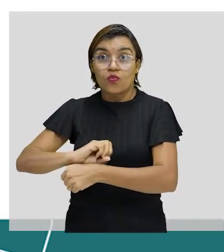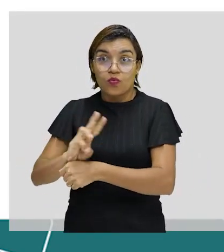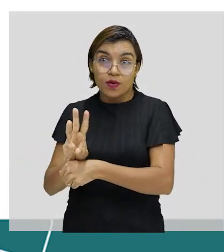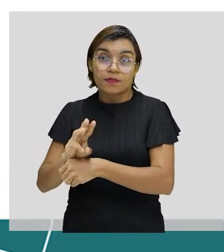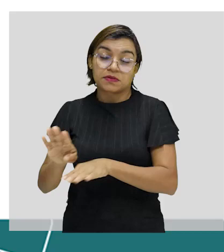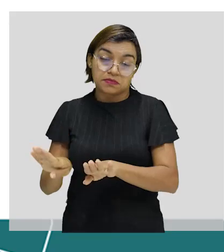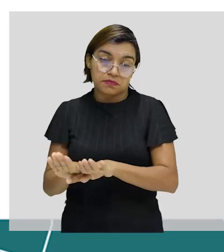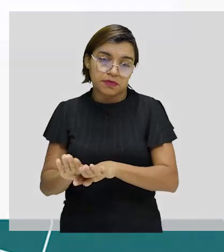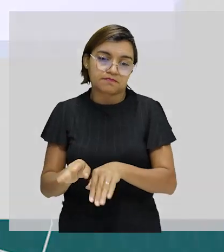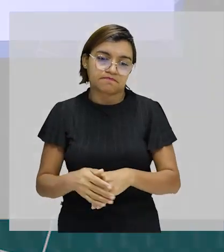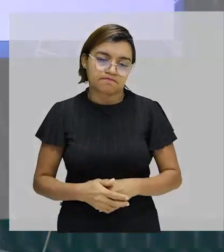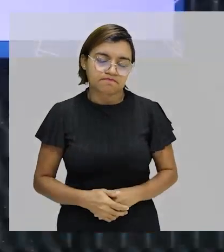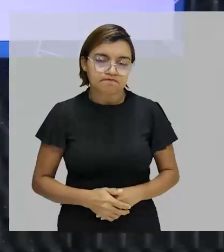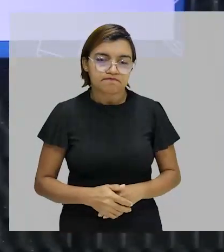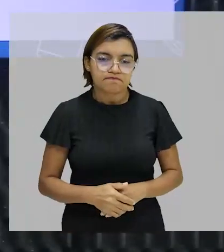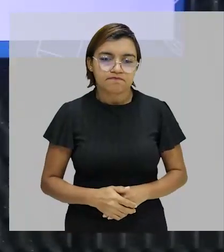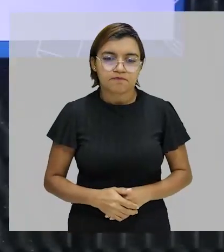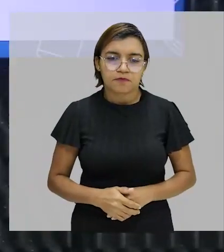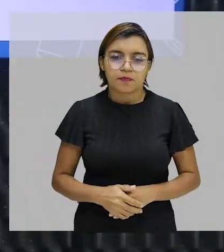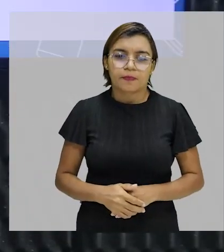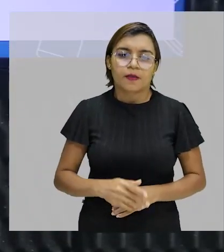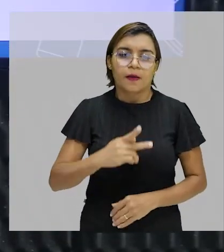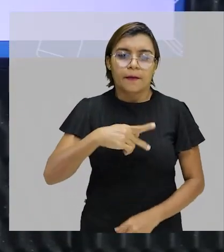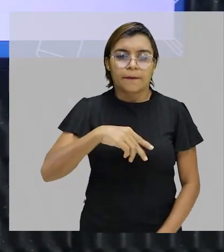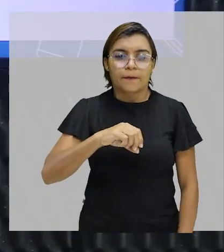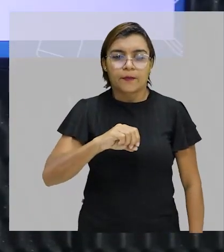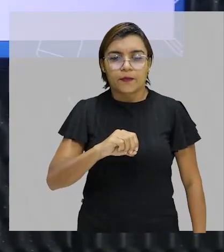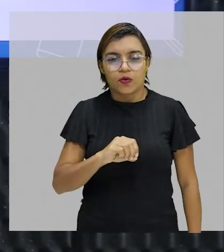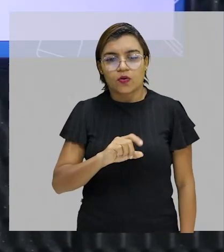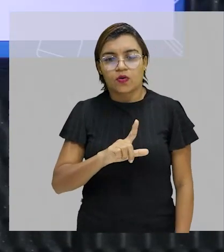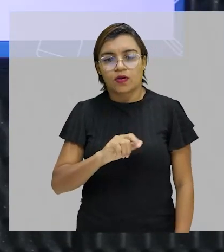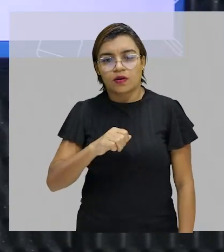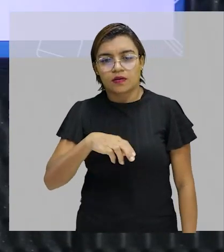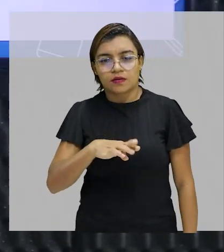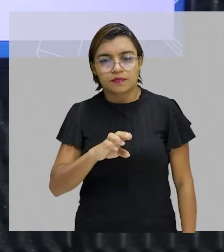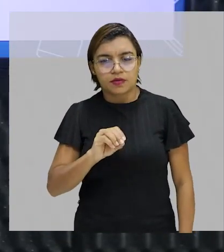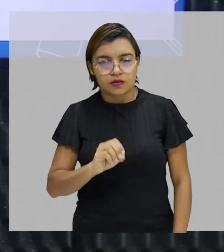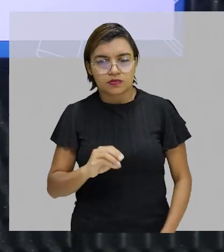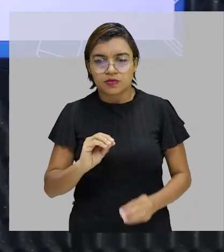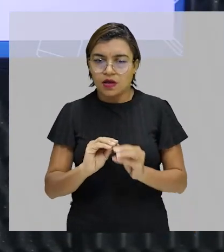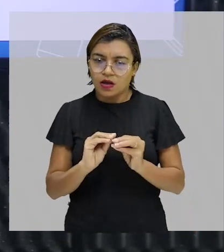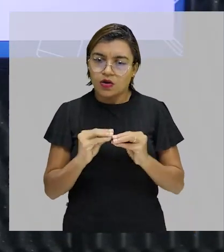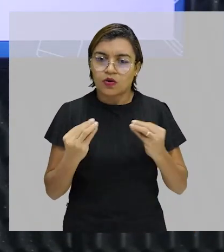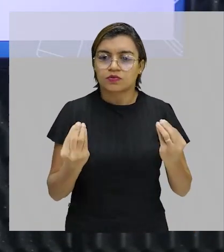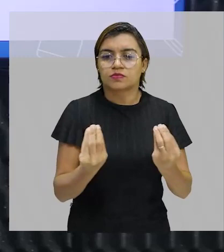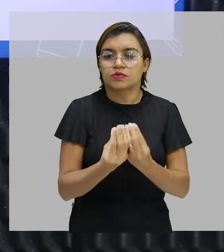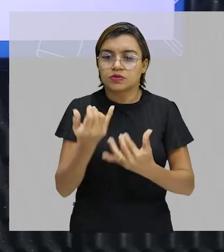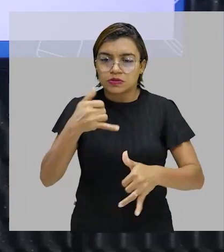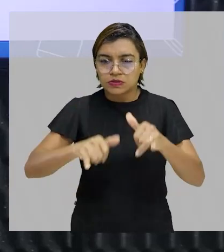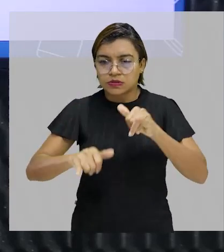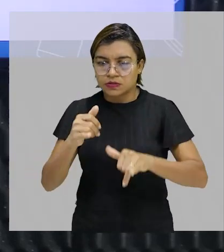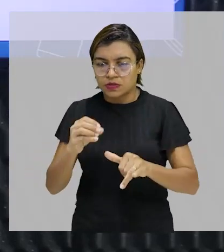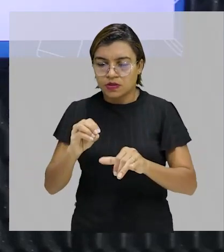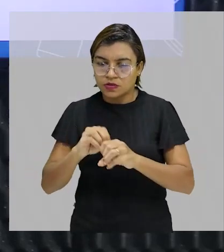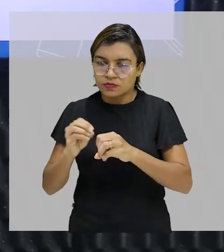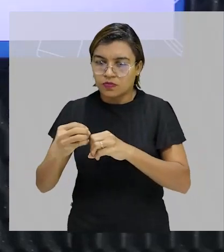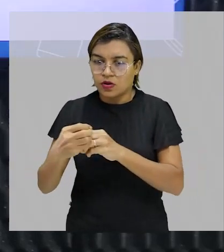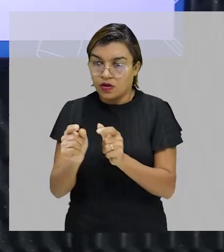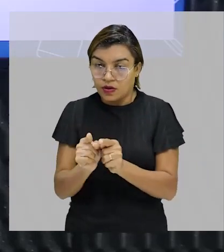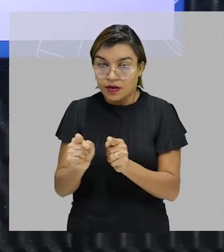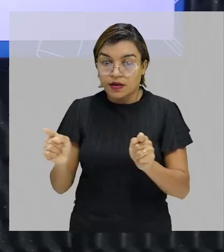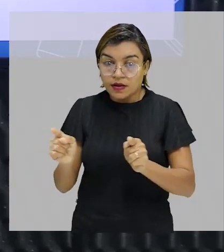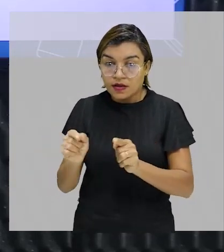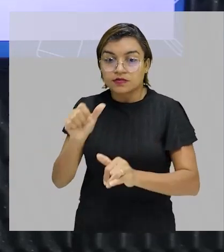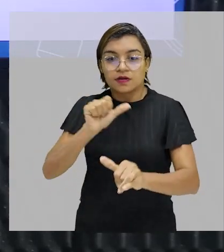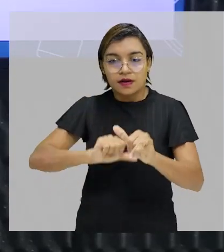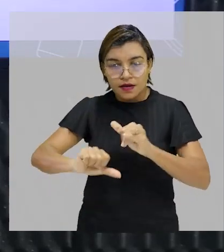né? Então, polímeros são compostos químicos de moléculas muito grandes, formadas pela